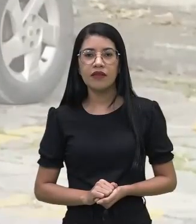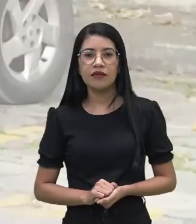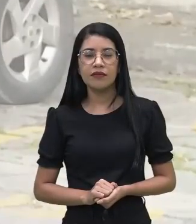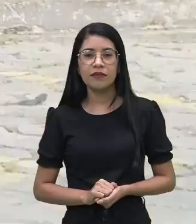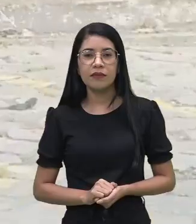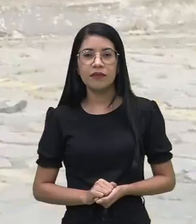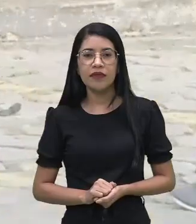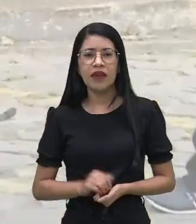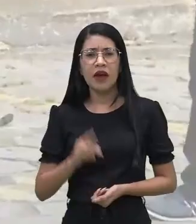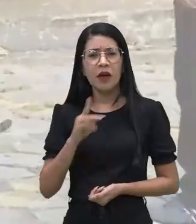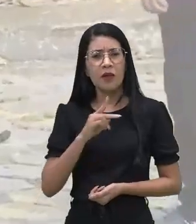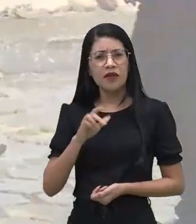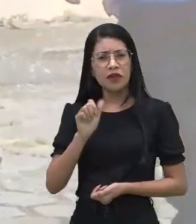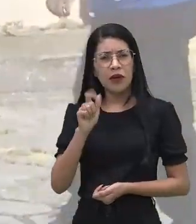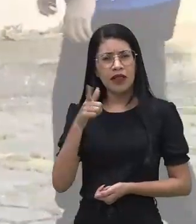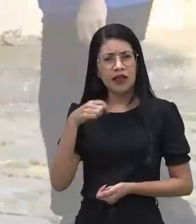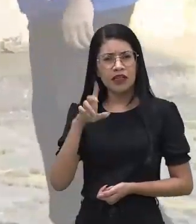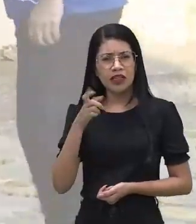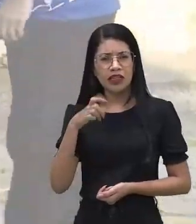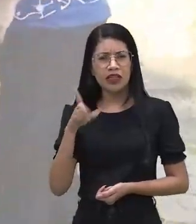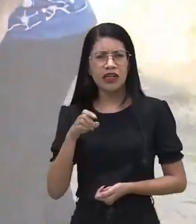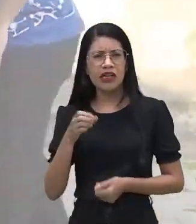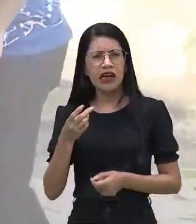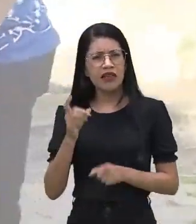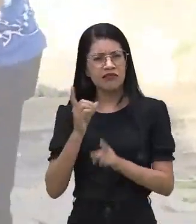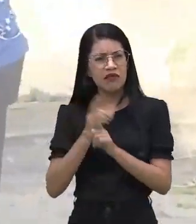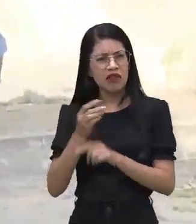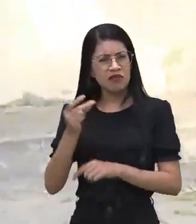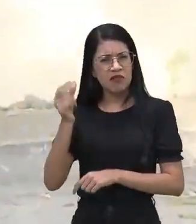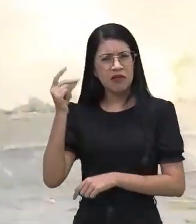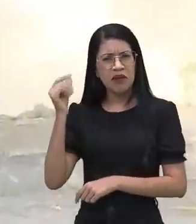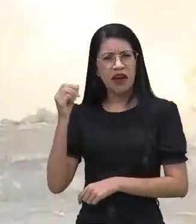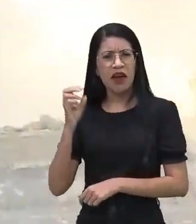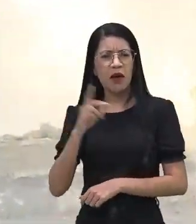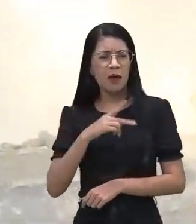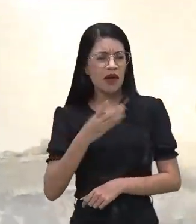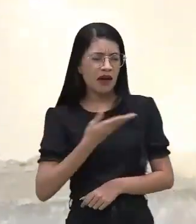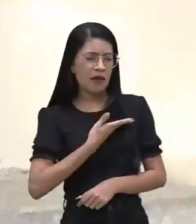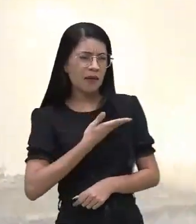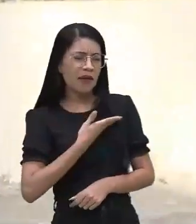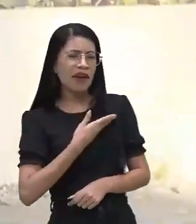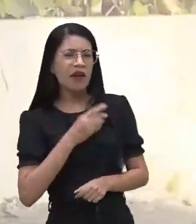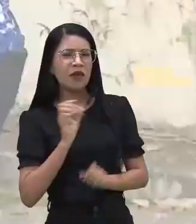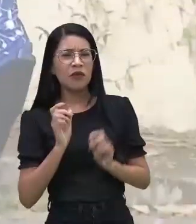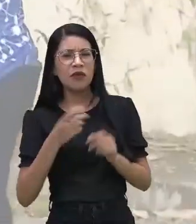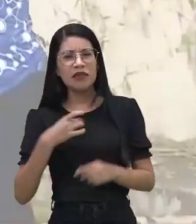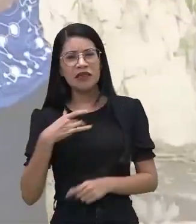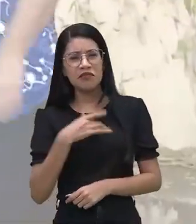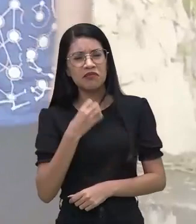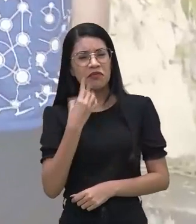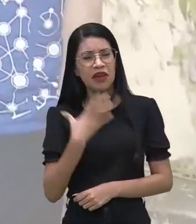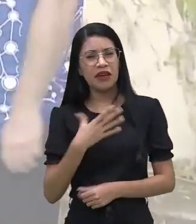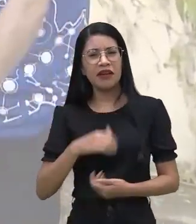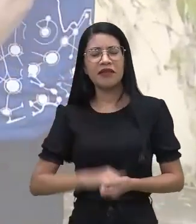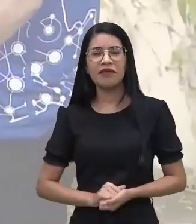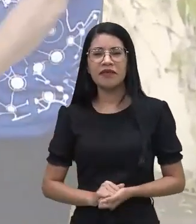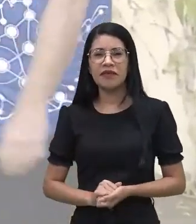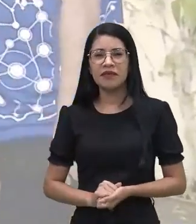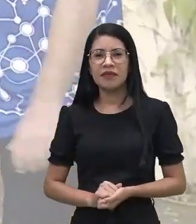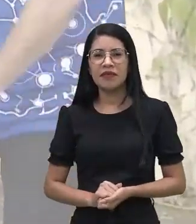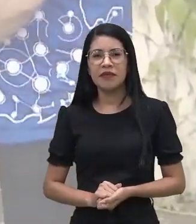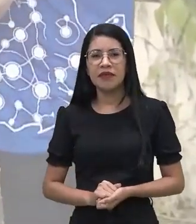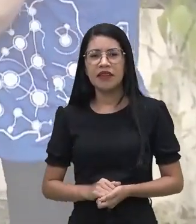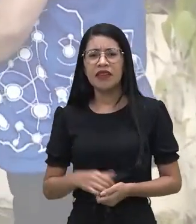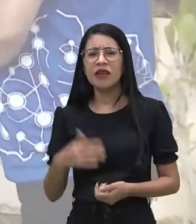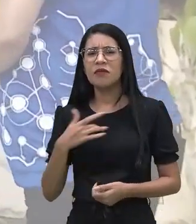Professor Alexandre, quanto tempo, meu colega e amigo, professor Mário André. Como é que tá, meu querido? Belezinha? Mário Mate. É nóis. E aí,